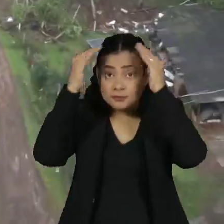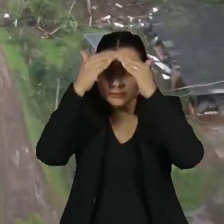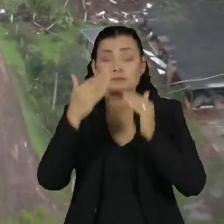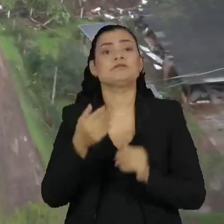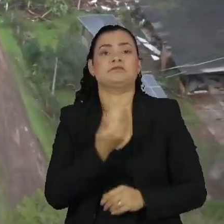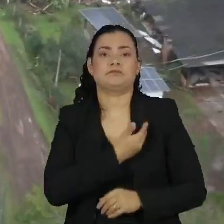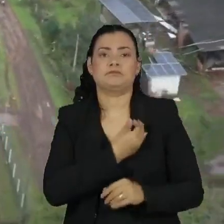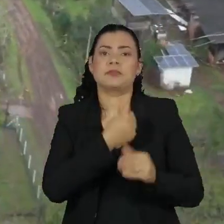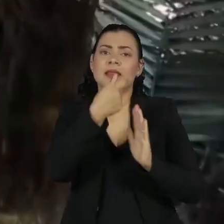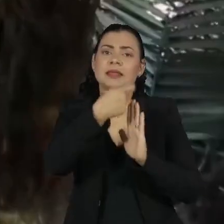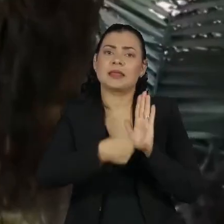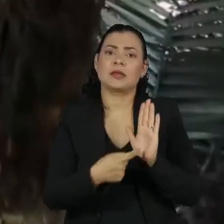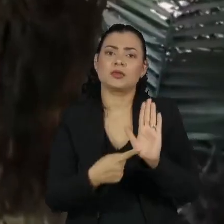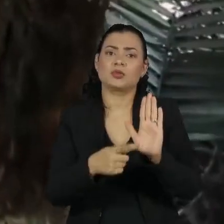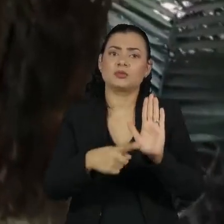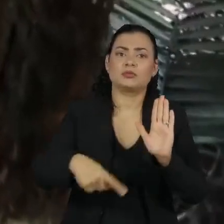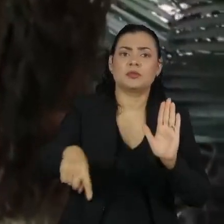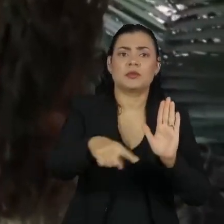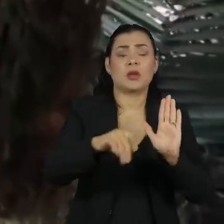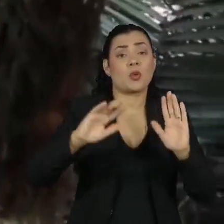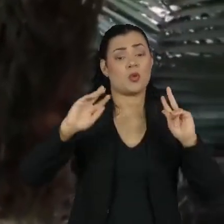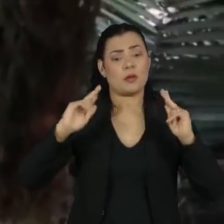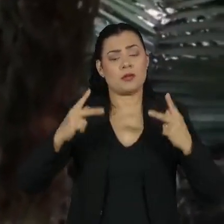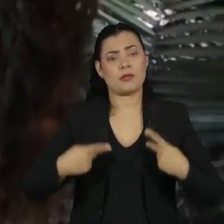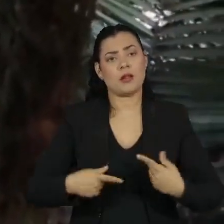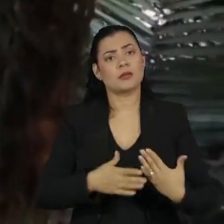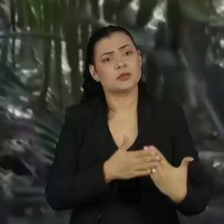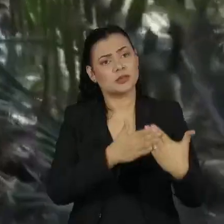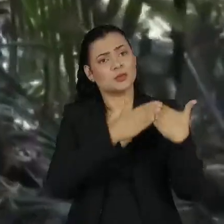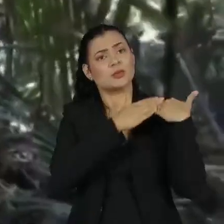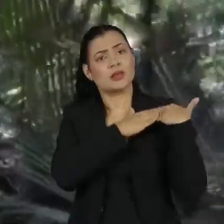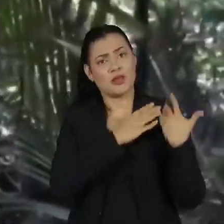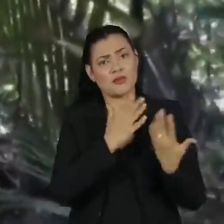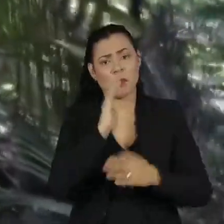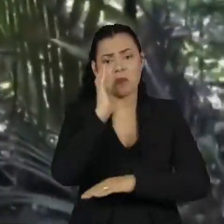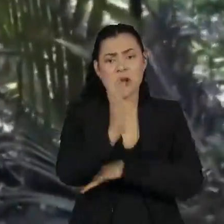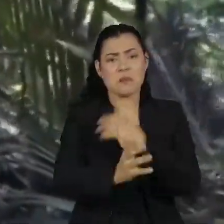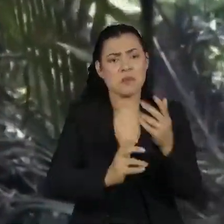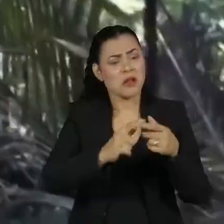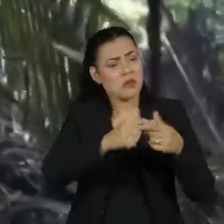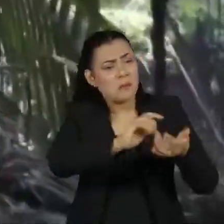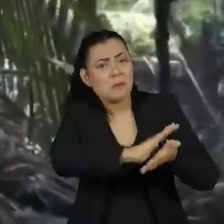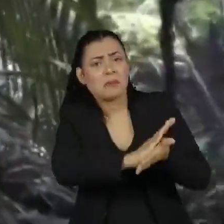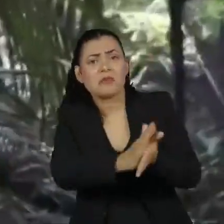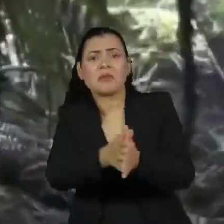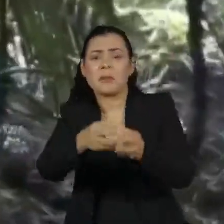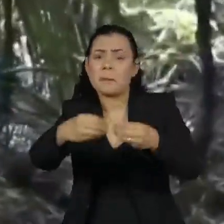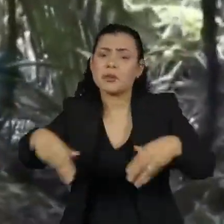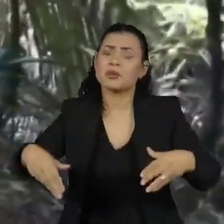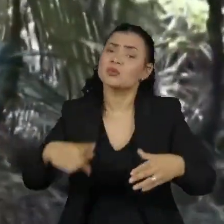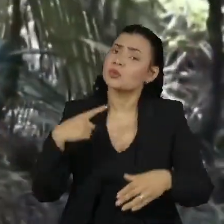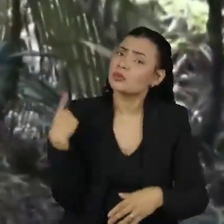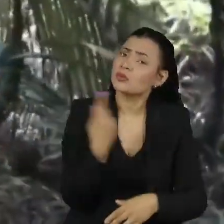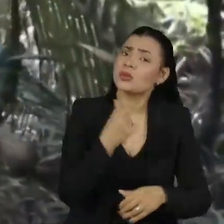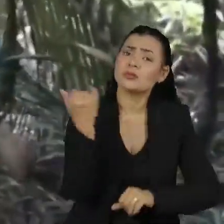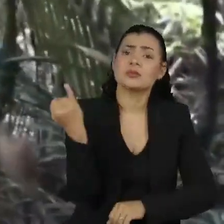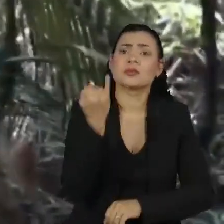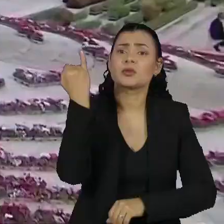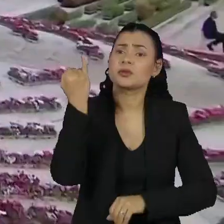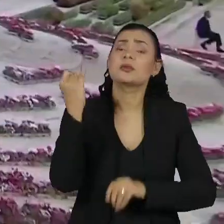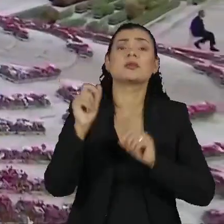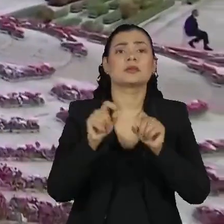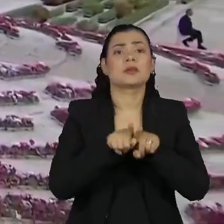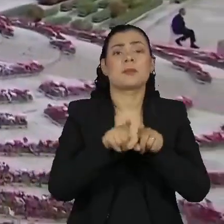afirmando que a humanidade é responsável pelo esgotamento do planeta e falou da importância da transição